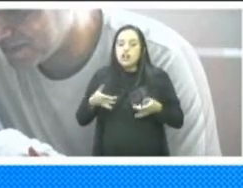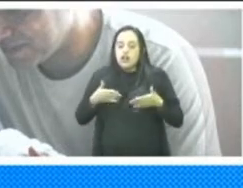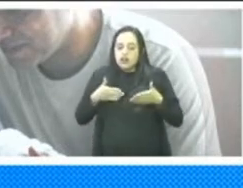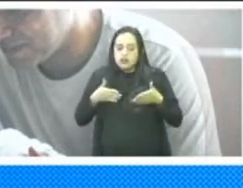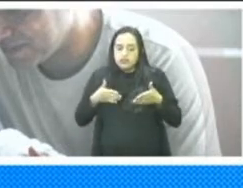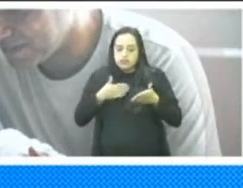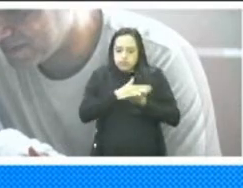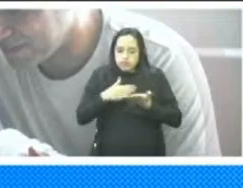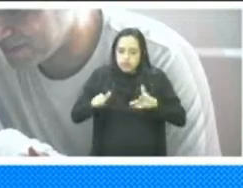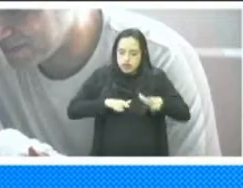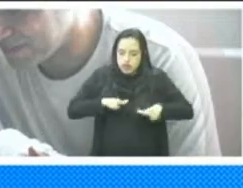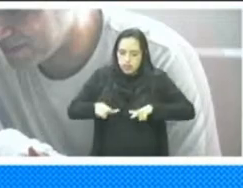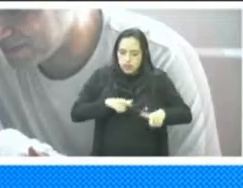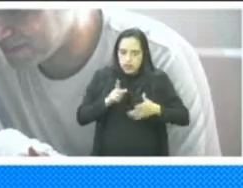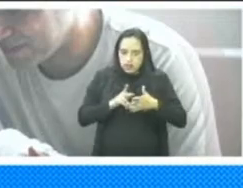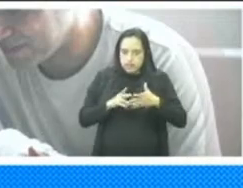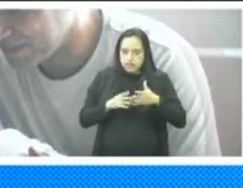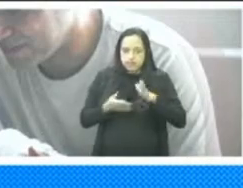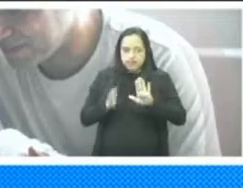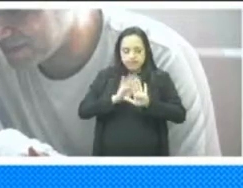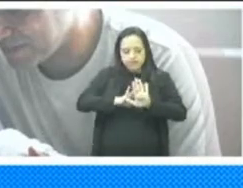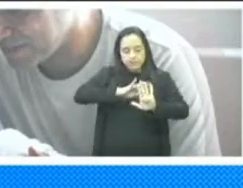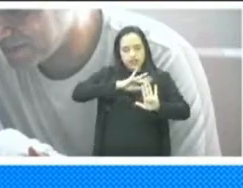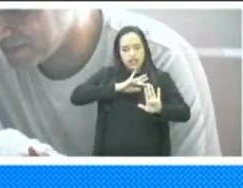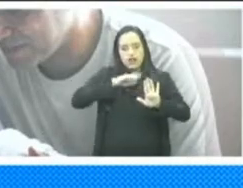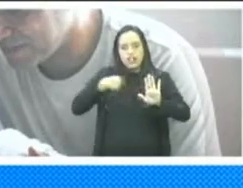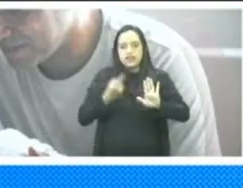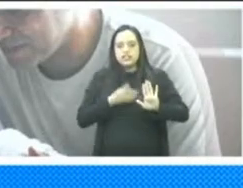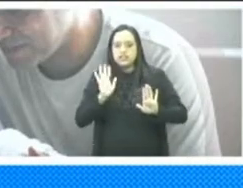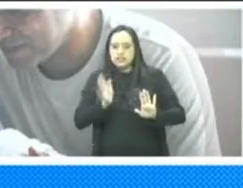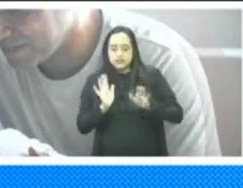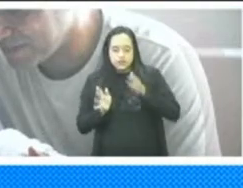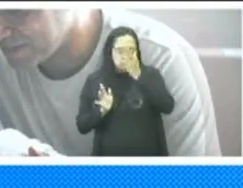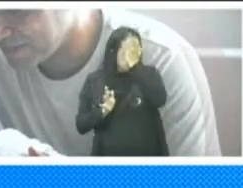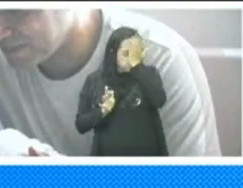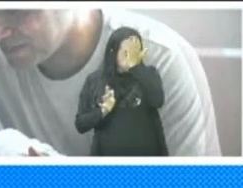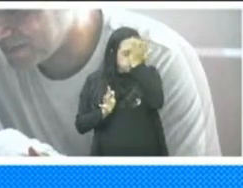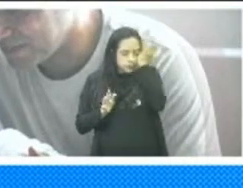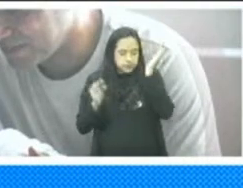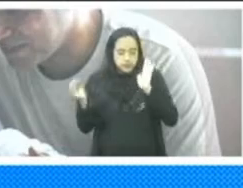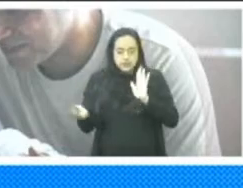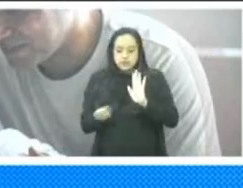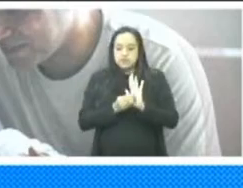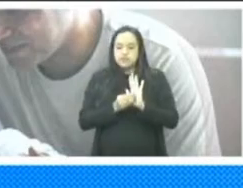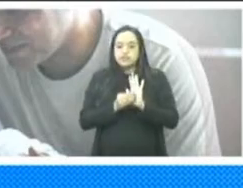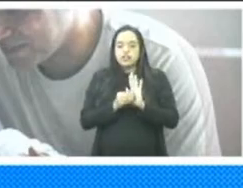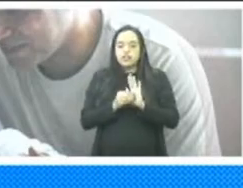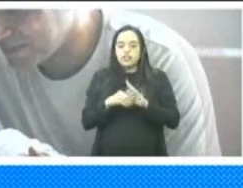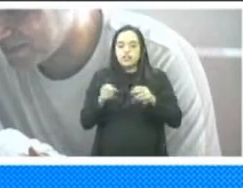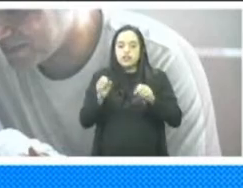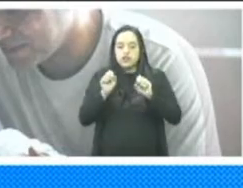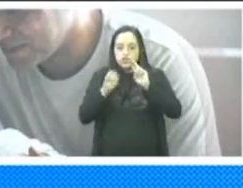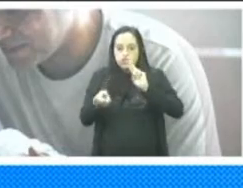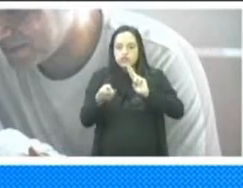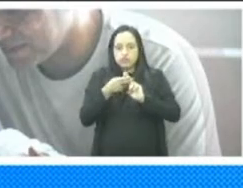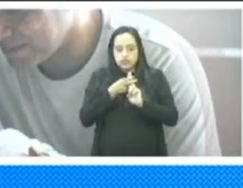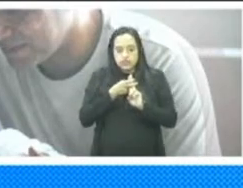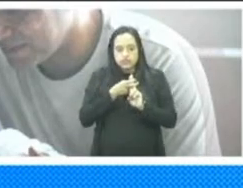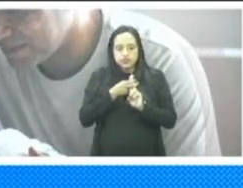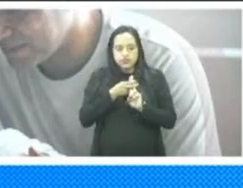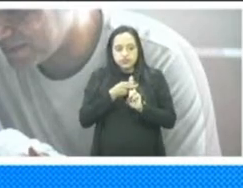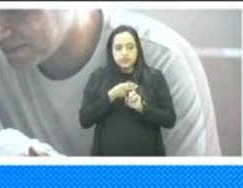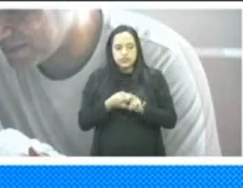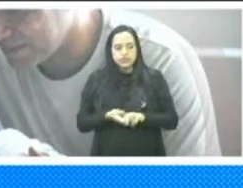iniciativa assim muito pioneira, né? A gente já introduzir no âmbito do sistema de saúde, né,